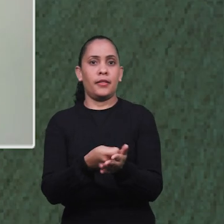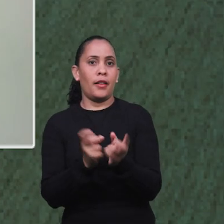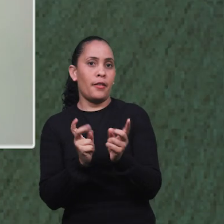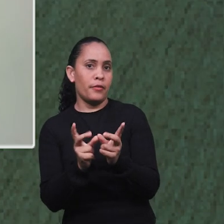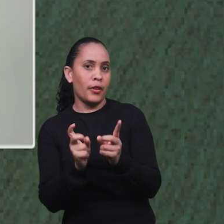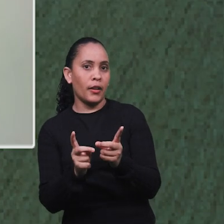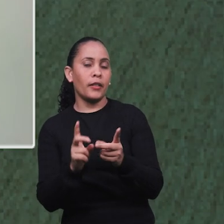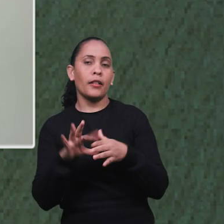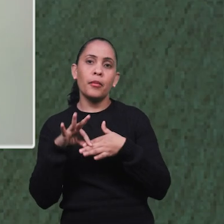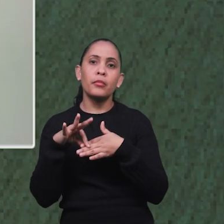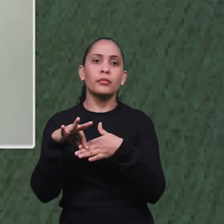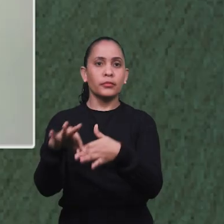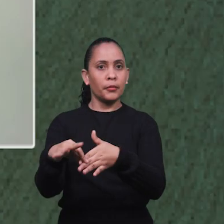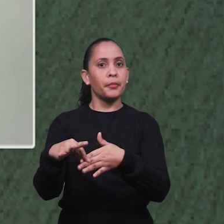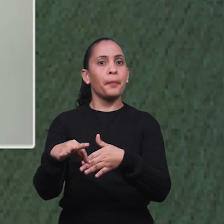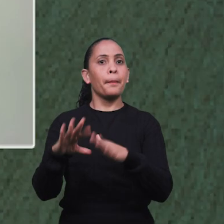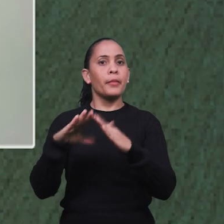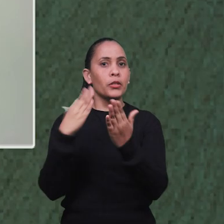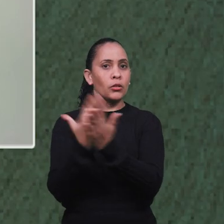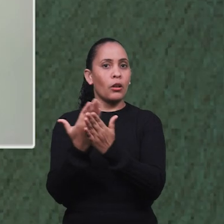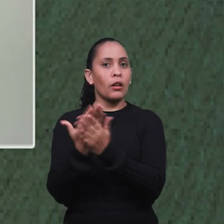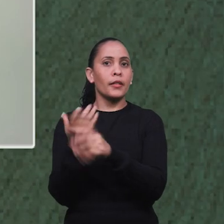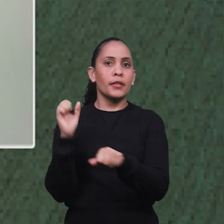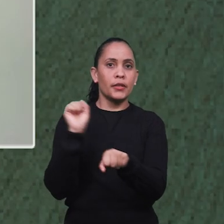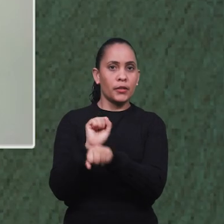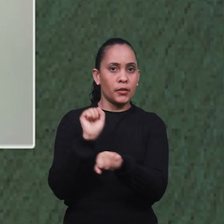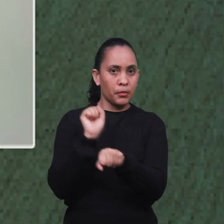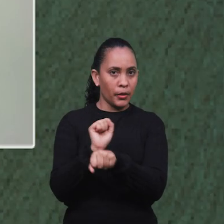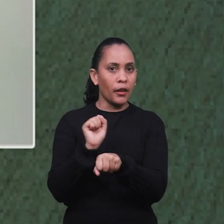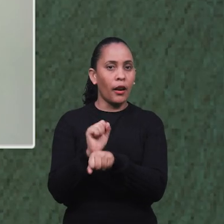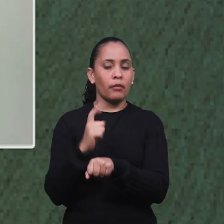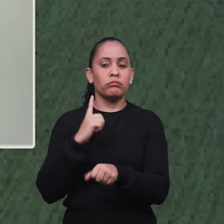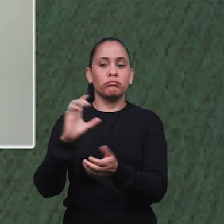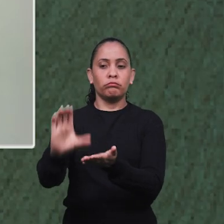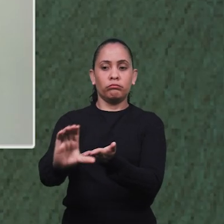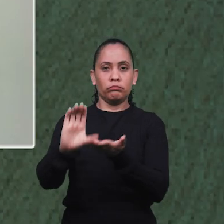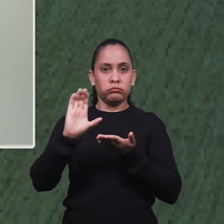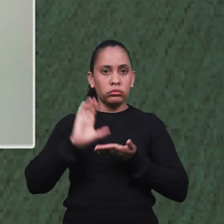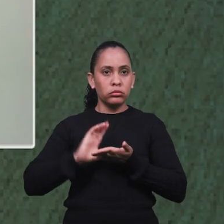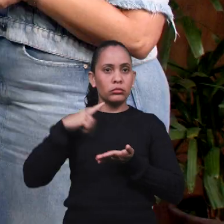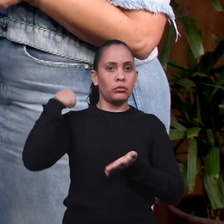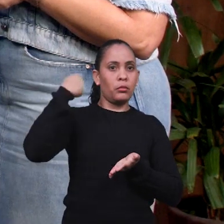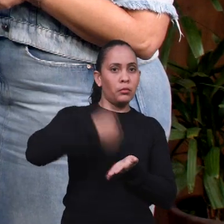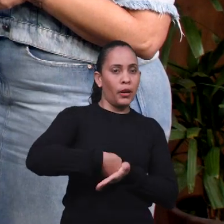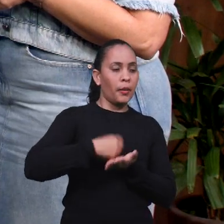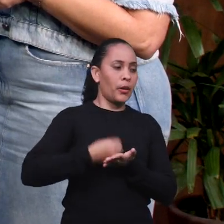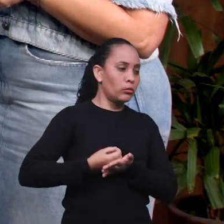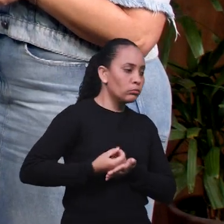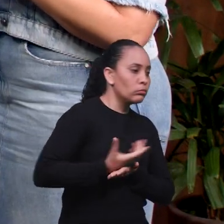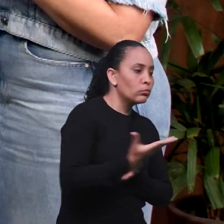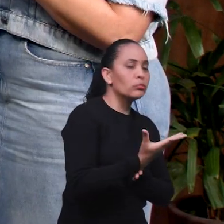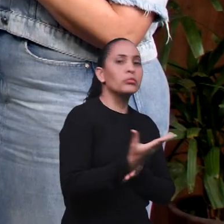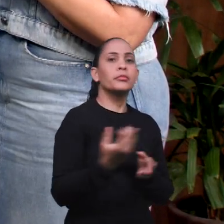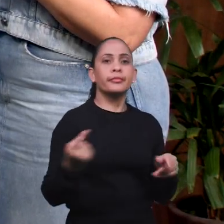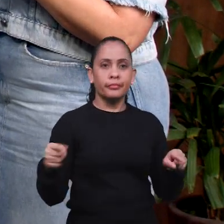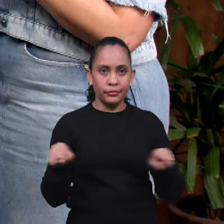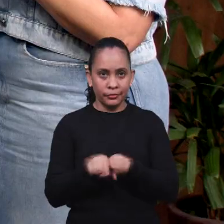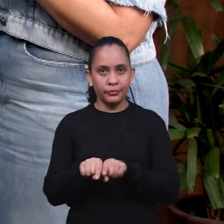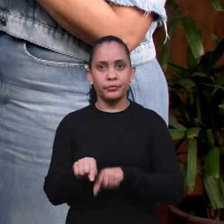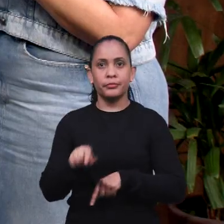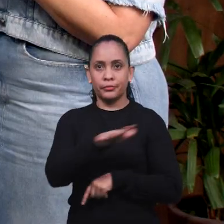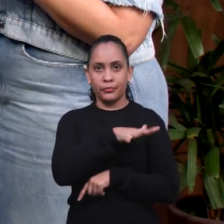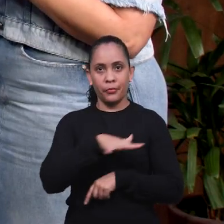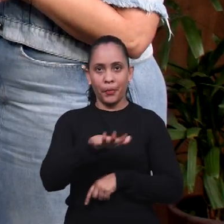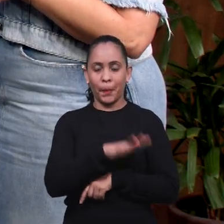pagar, entregar nas escolas e depois esperar a gente receber para a gente também ter uma sobra para a cooperativa, né? Sim.